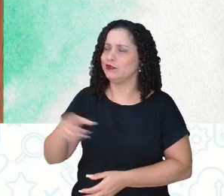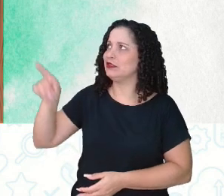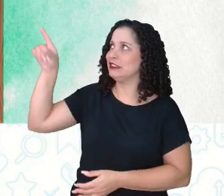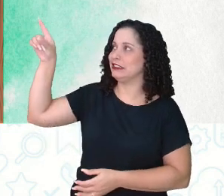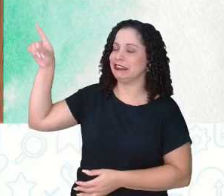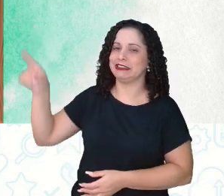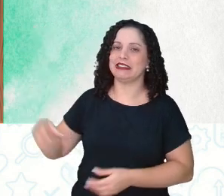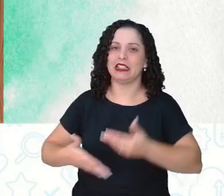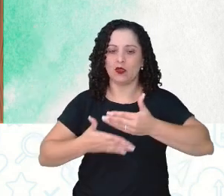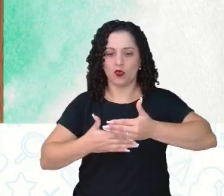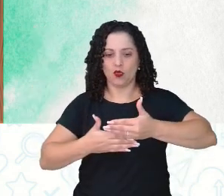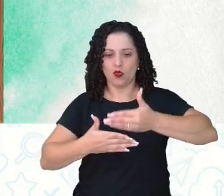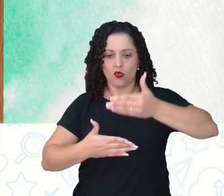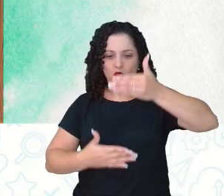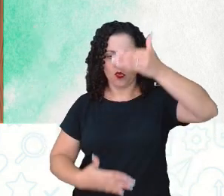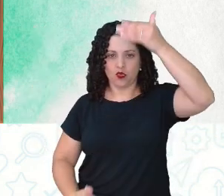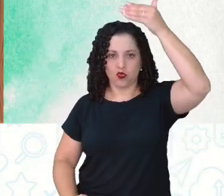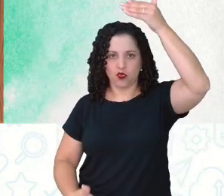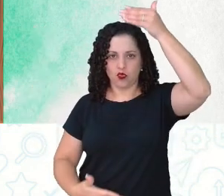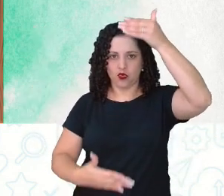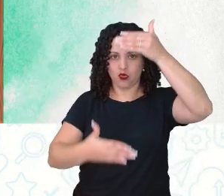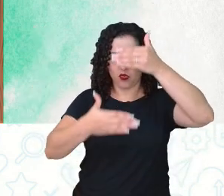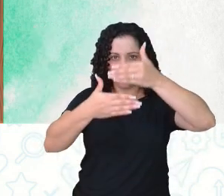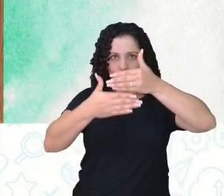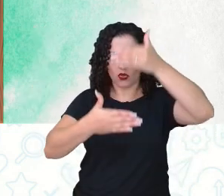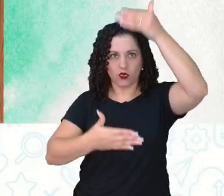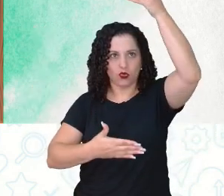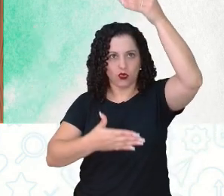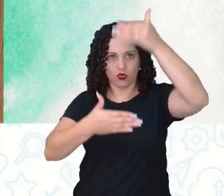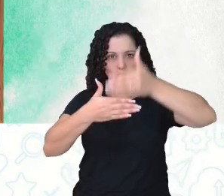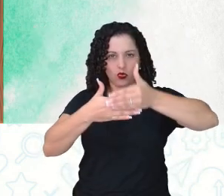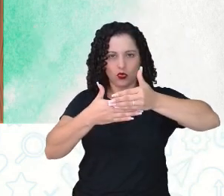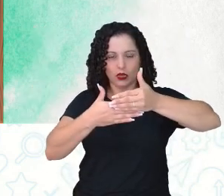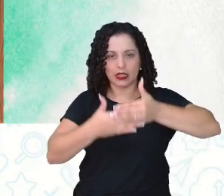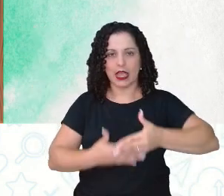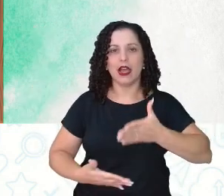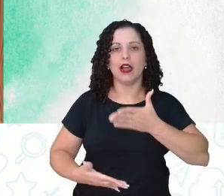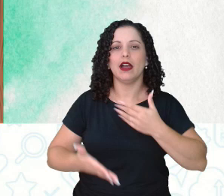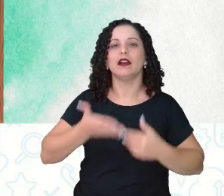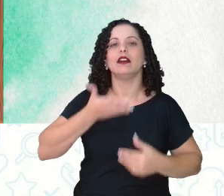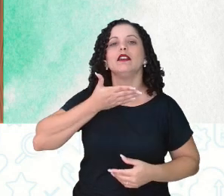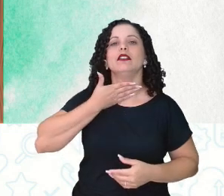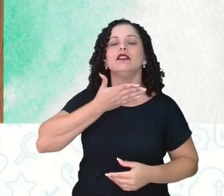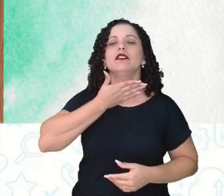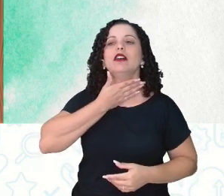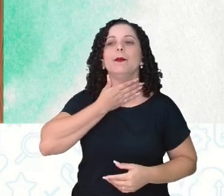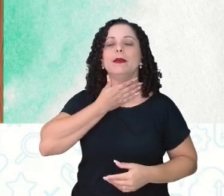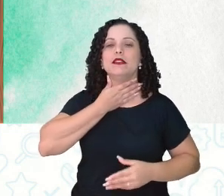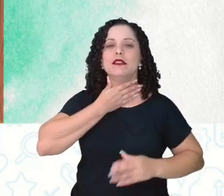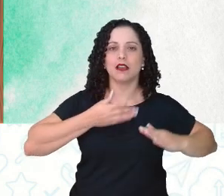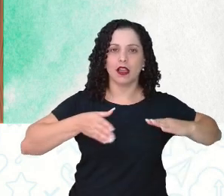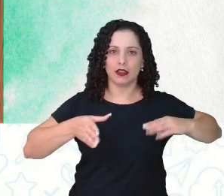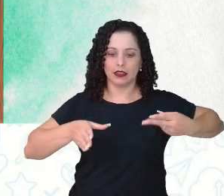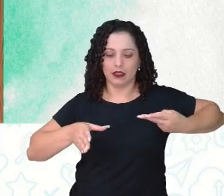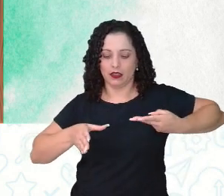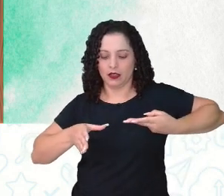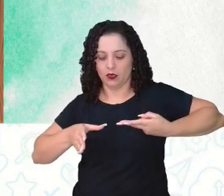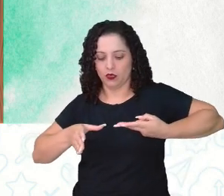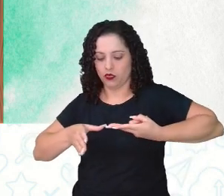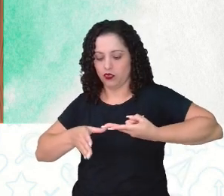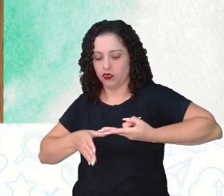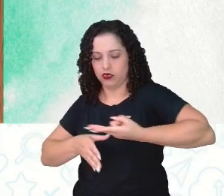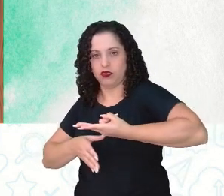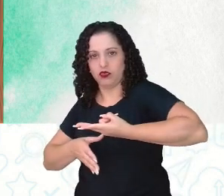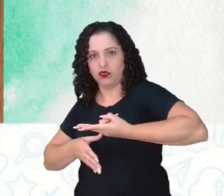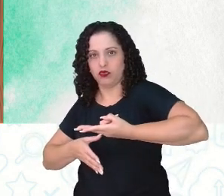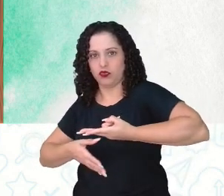de madeira, com uma lâmina aí no meio, onde a cabeça, né, você colocava a pessoa ali e